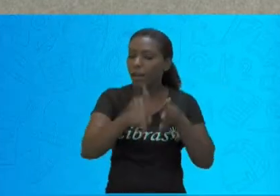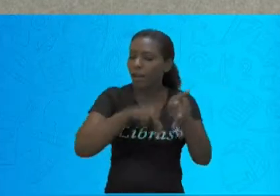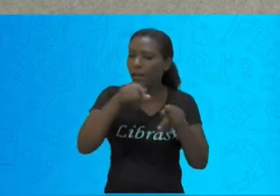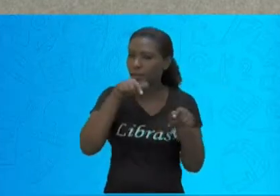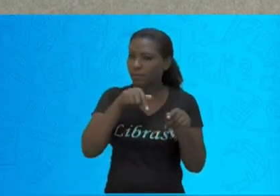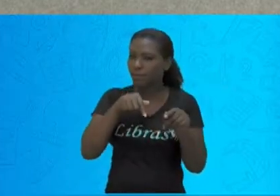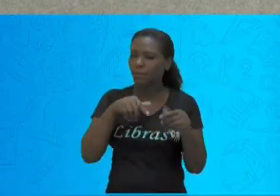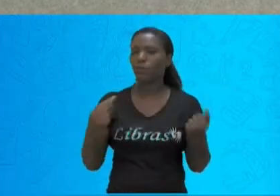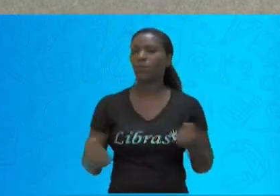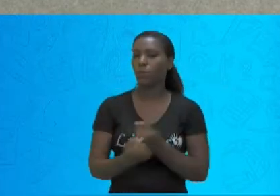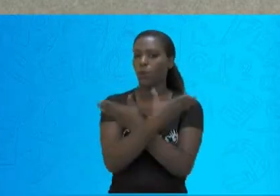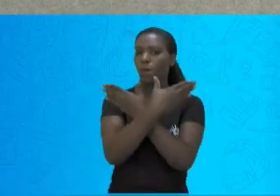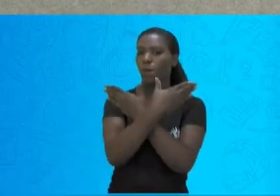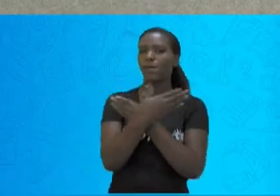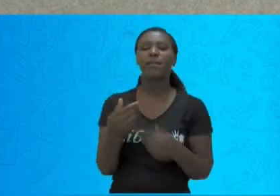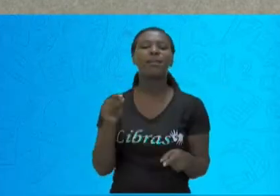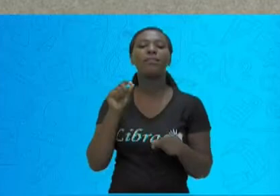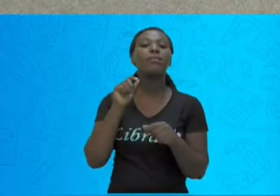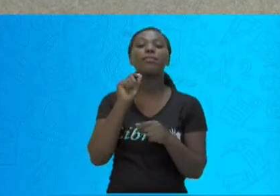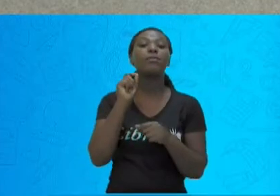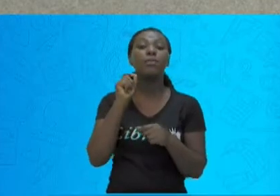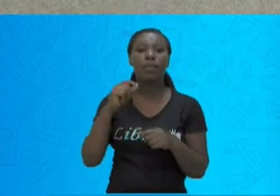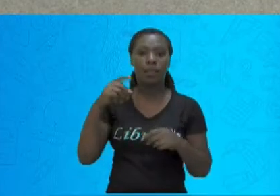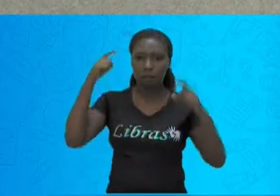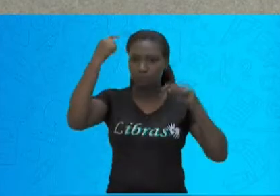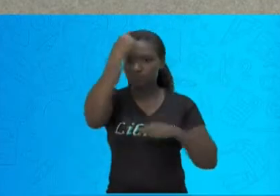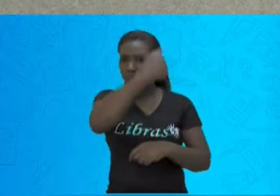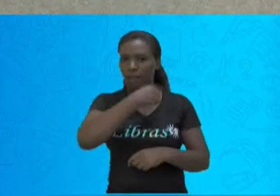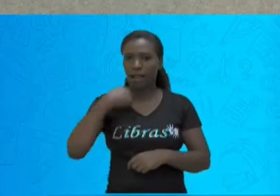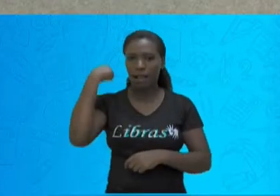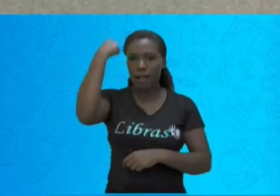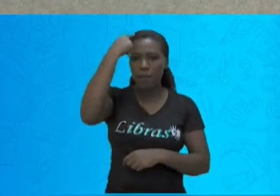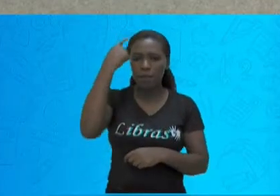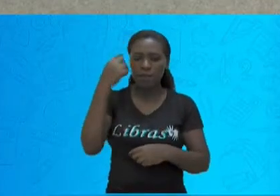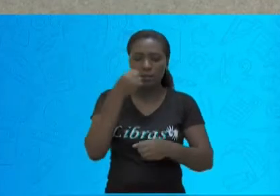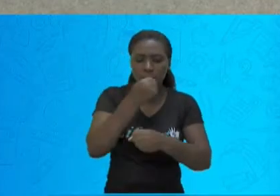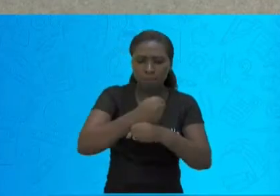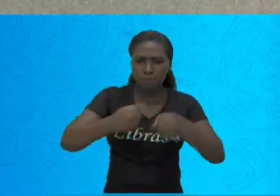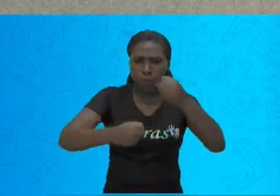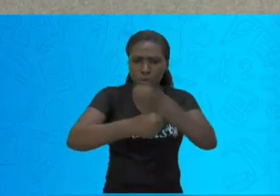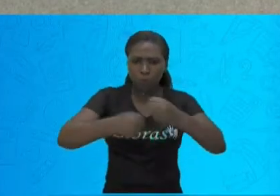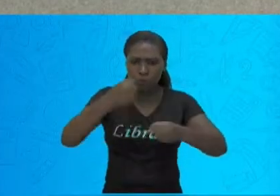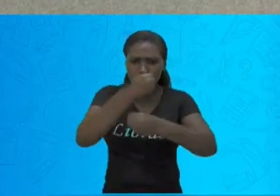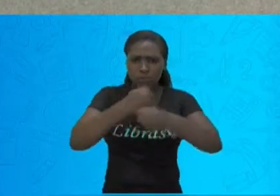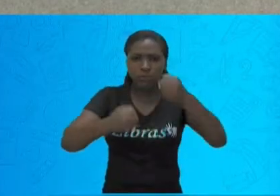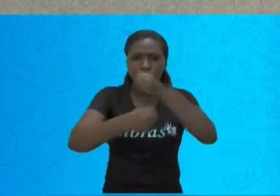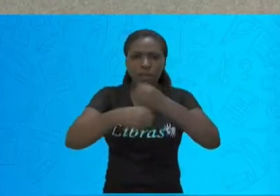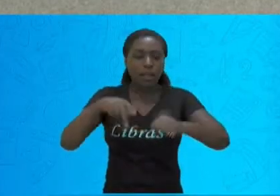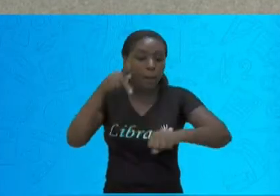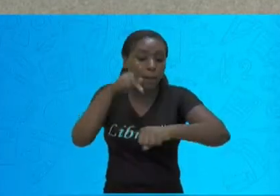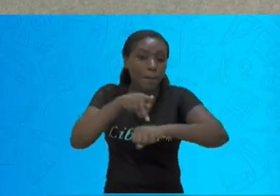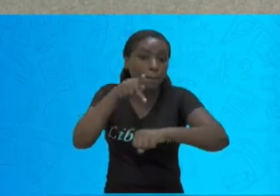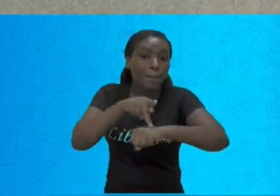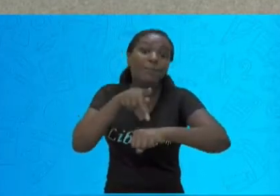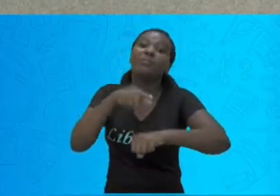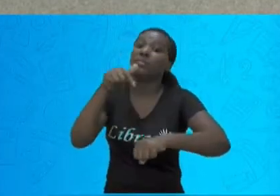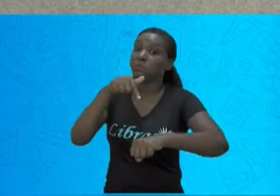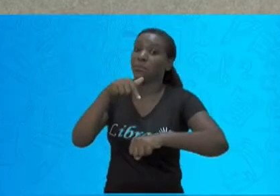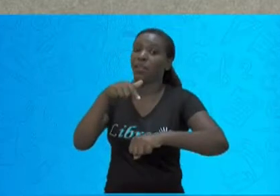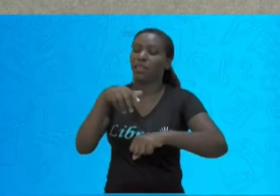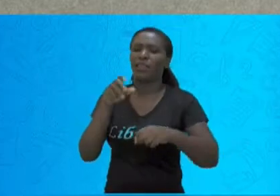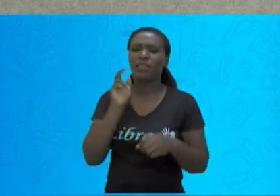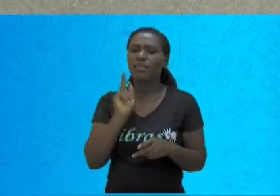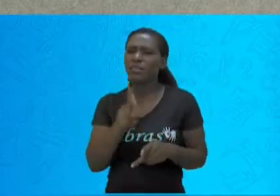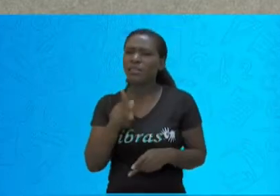enormes cabeças esculpidas em pedras. Toda vez que você ver essa escultura, você vai ter